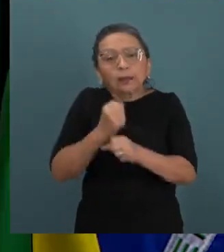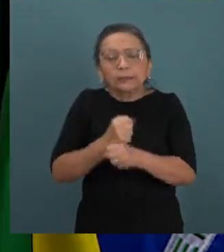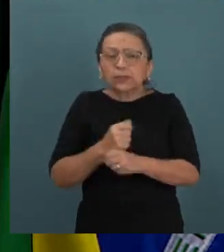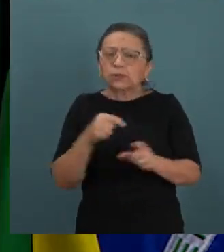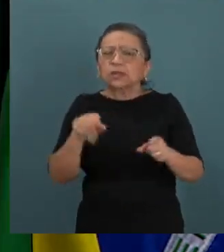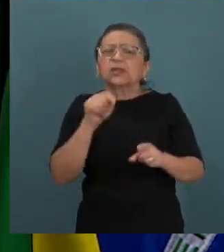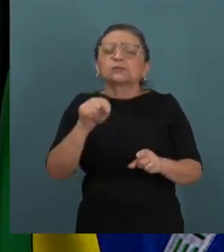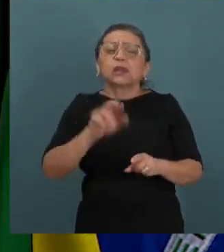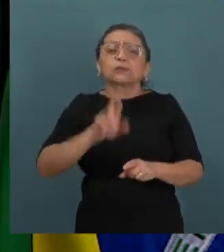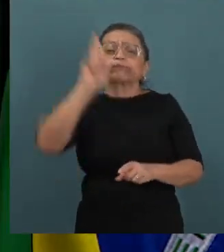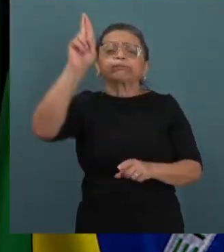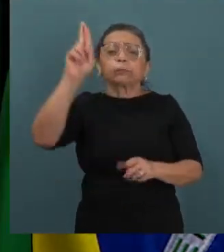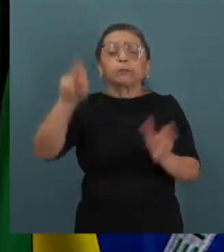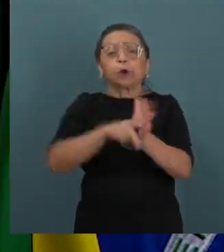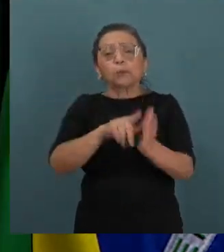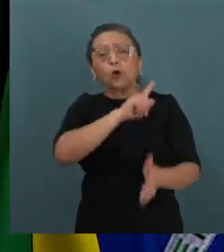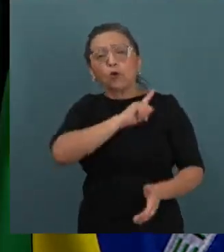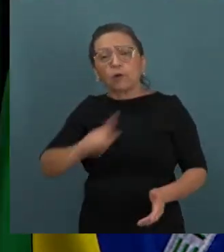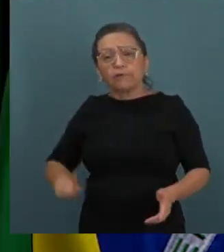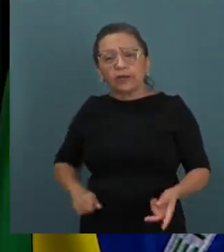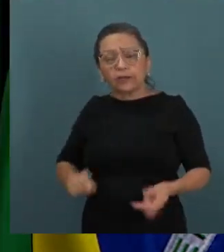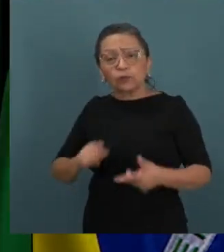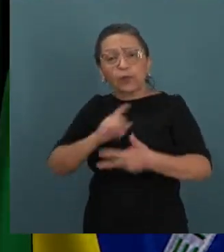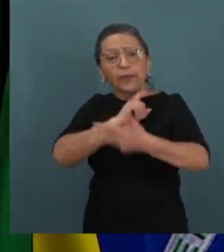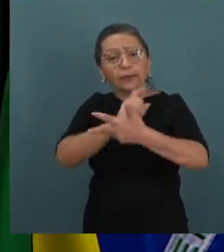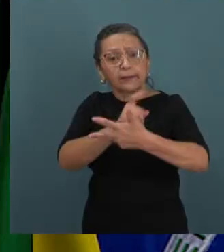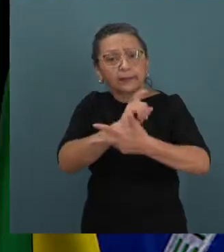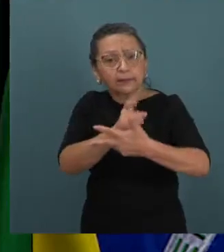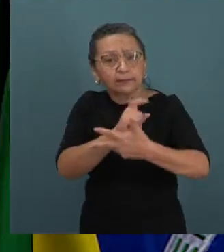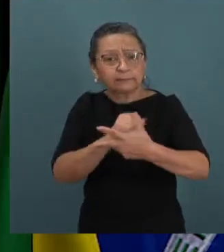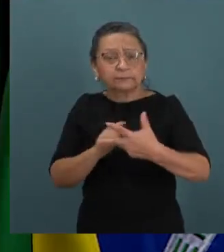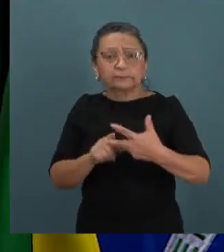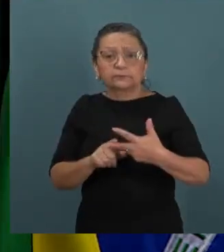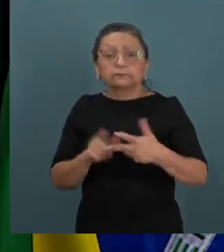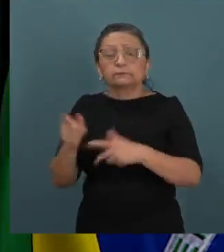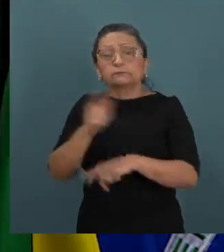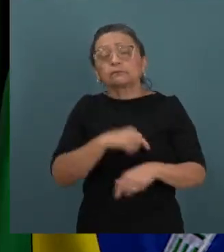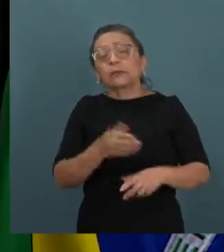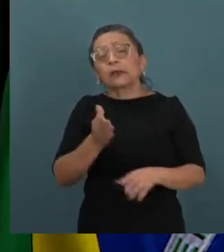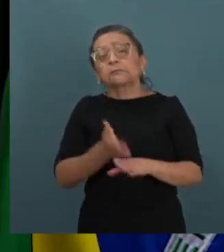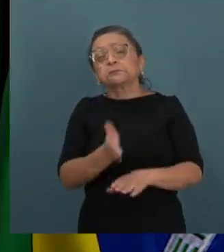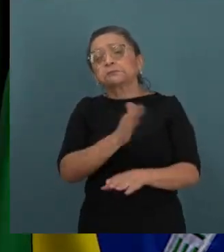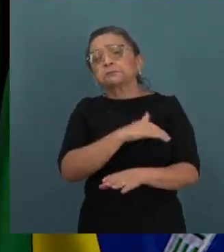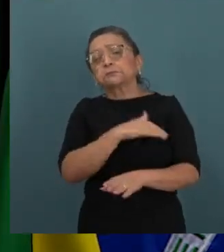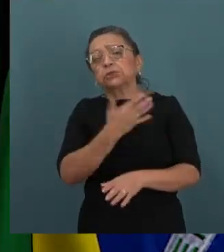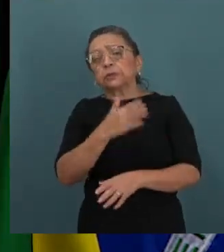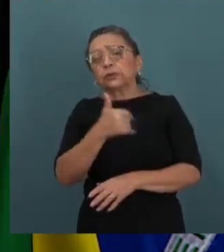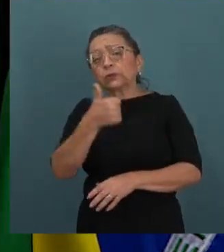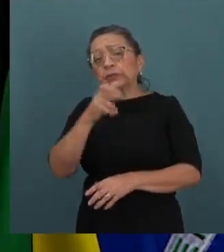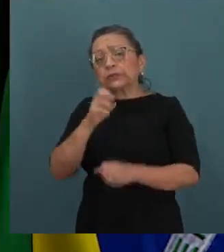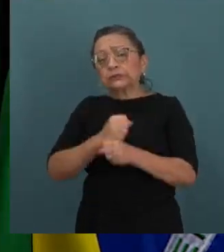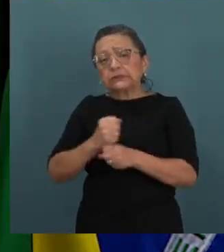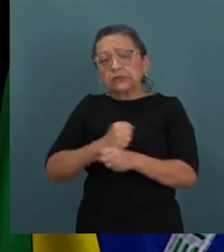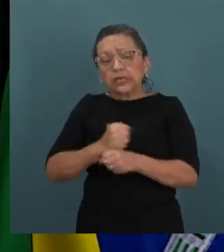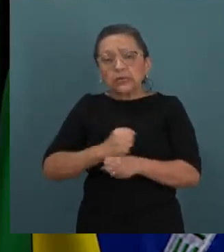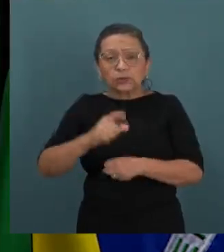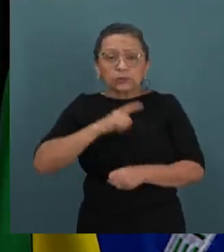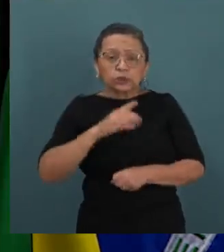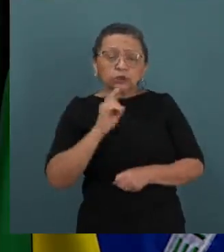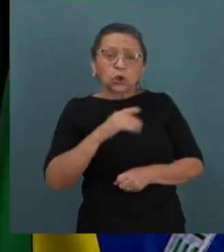uma prerrogativa dos governos, do Executivo. Há cerca de 15 anos, existiam apenas as